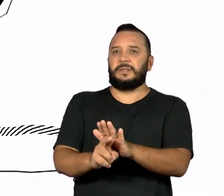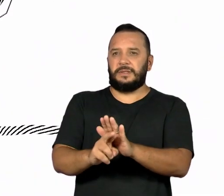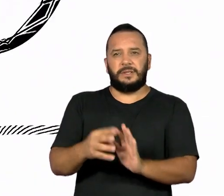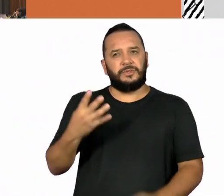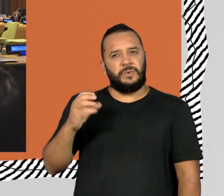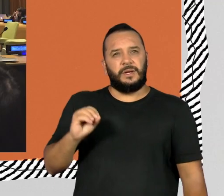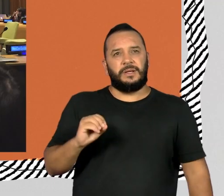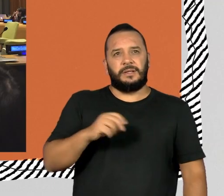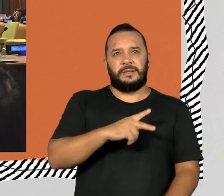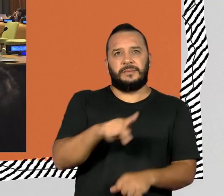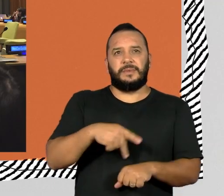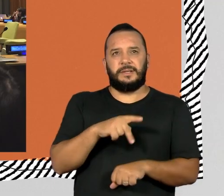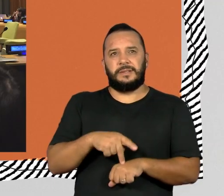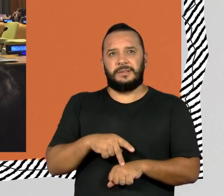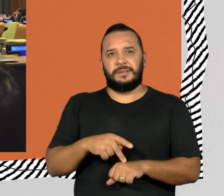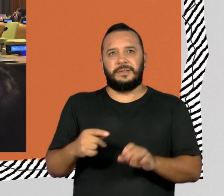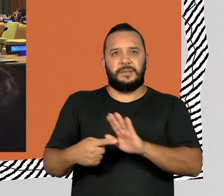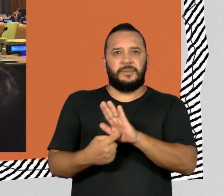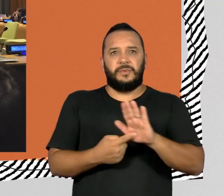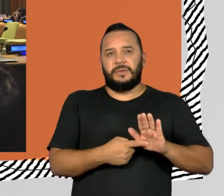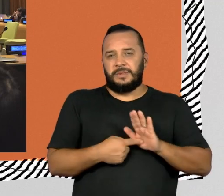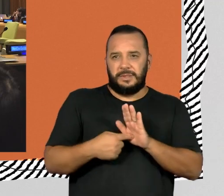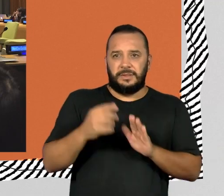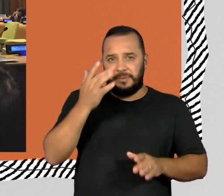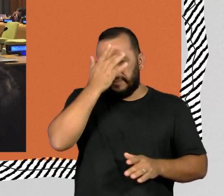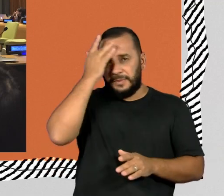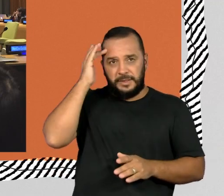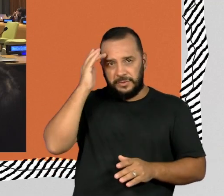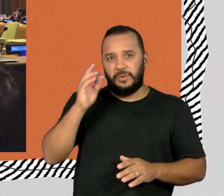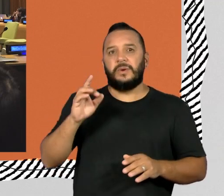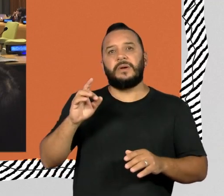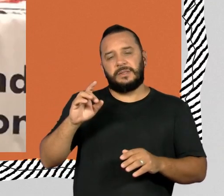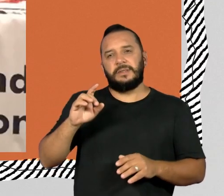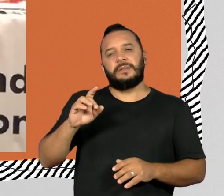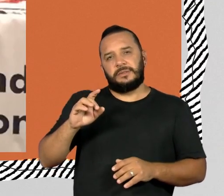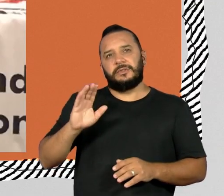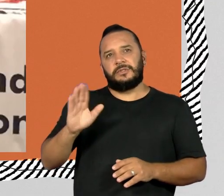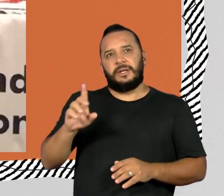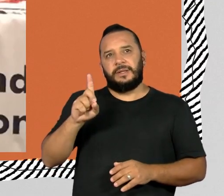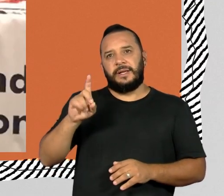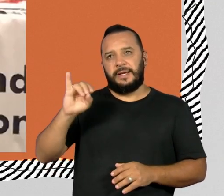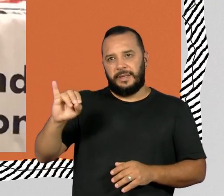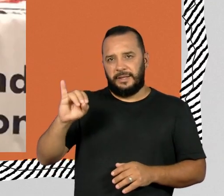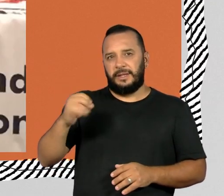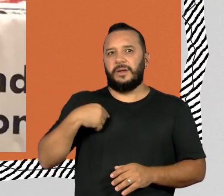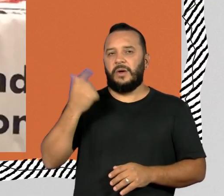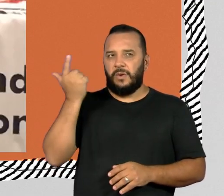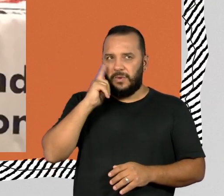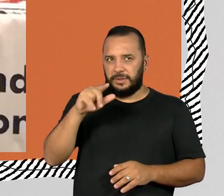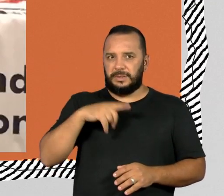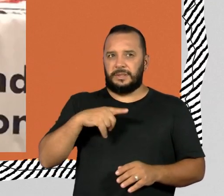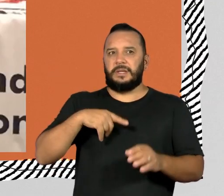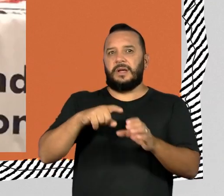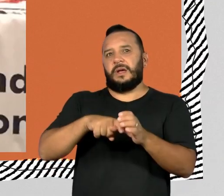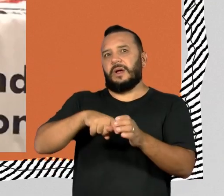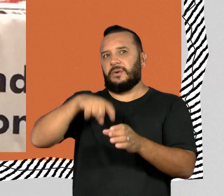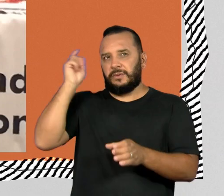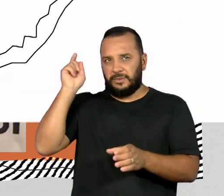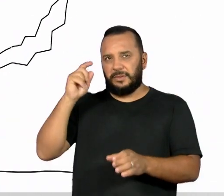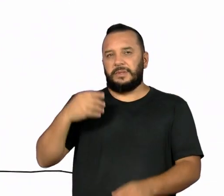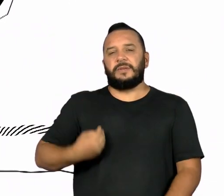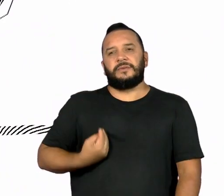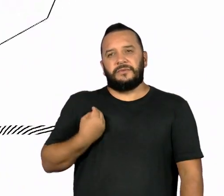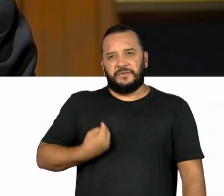40 países, mostrando casos de pessoas com deficiência intelectual que alcançaram, né, vamos dizer, essa vida